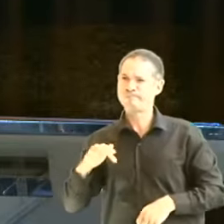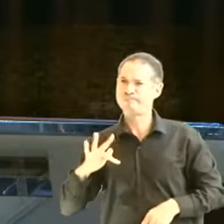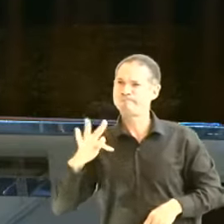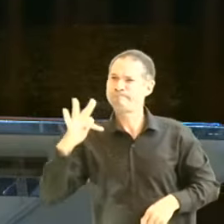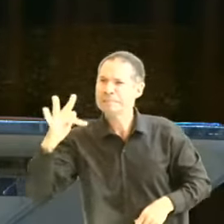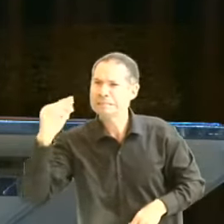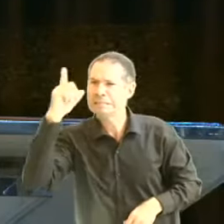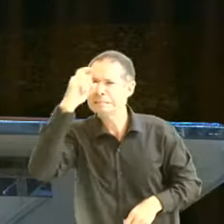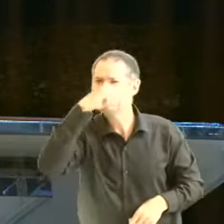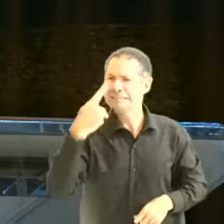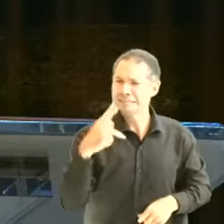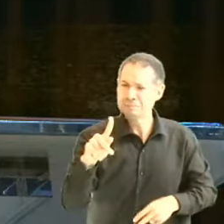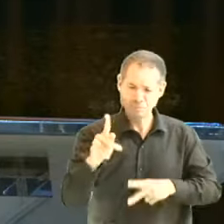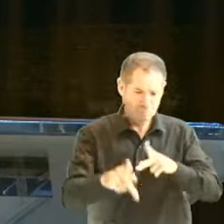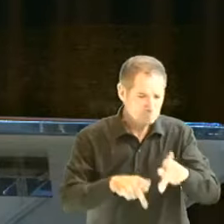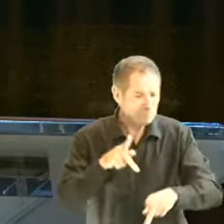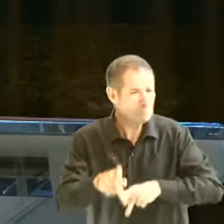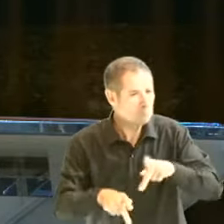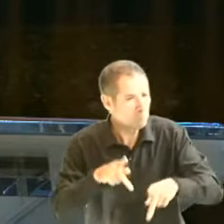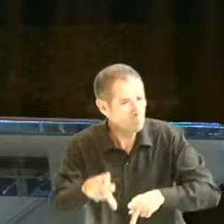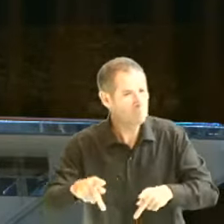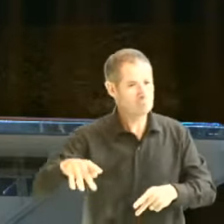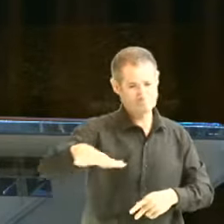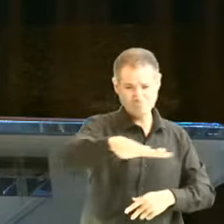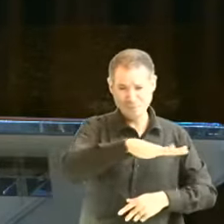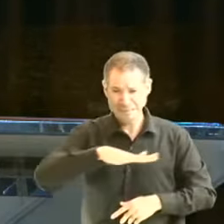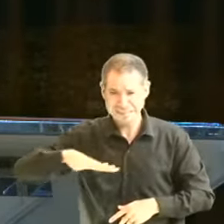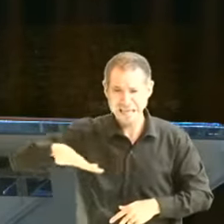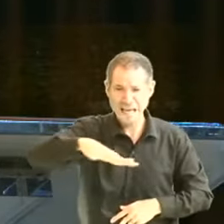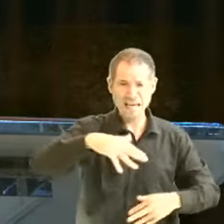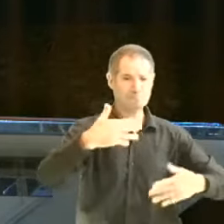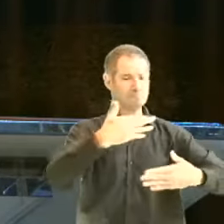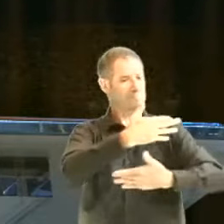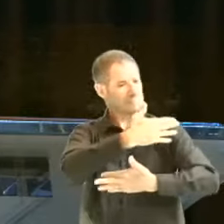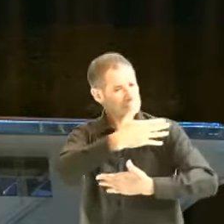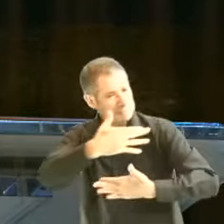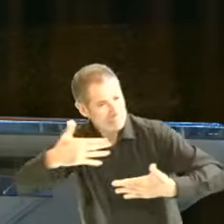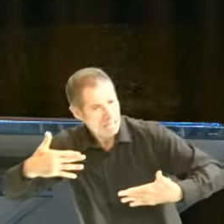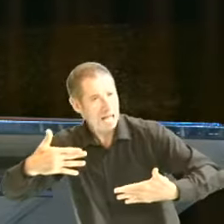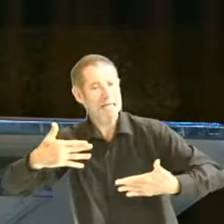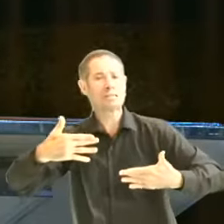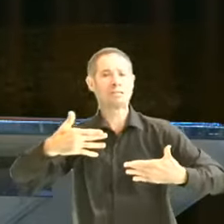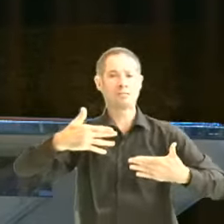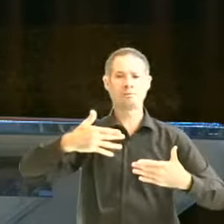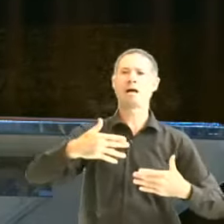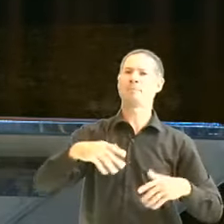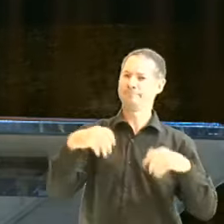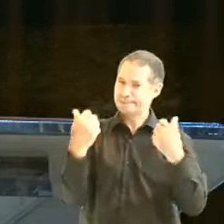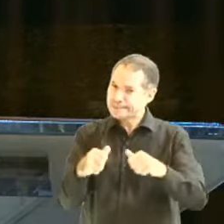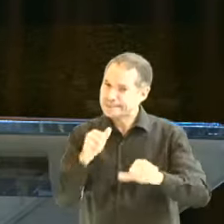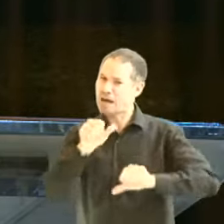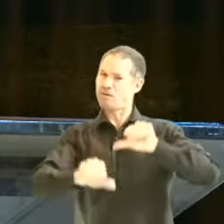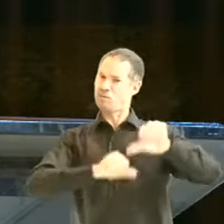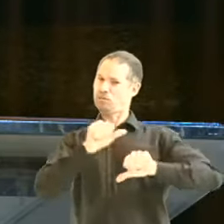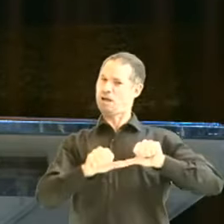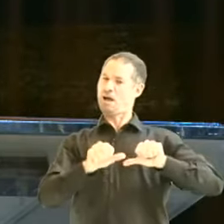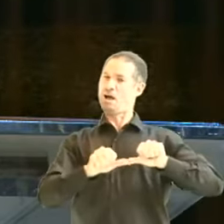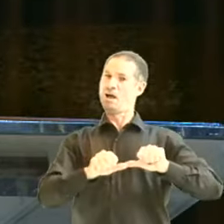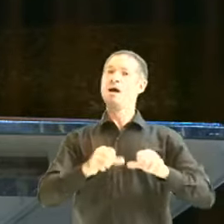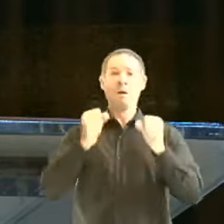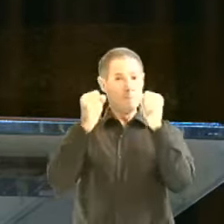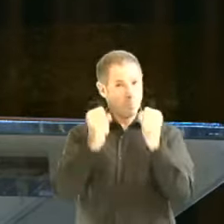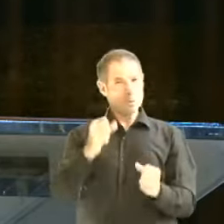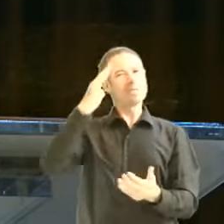seu povo, sua terra, sua cidade seria disciplinada, ele ainda